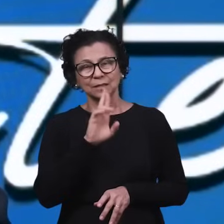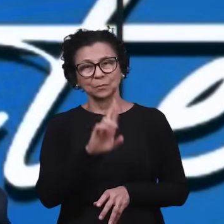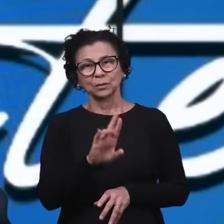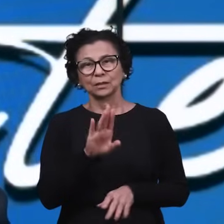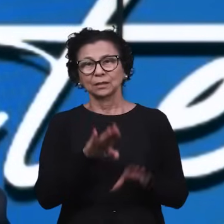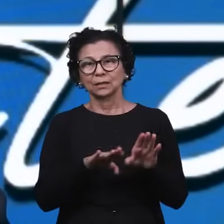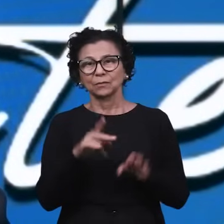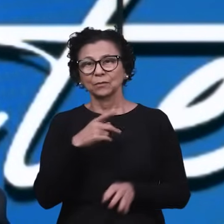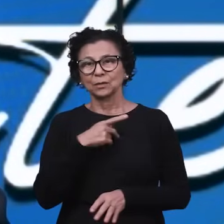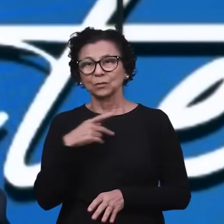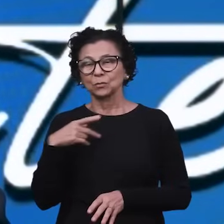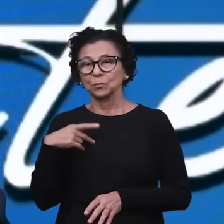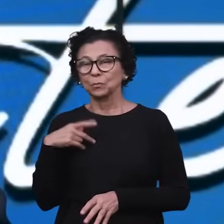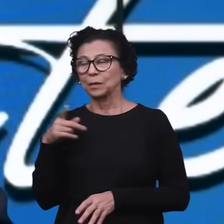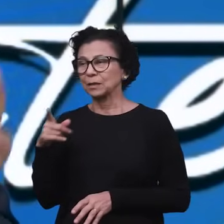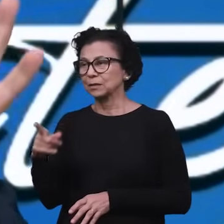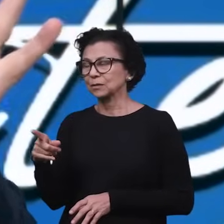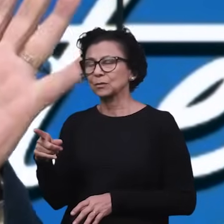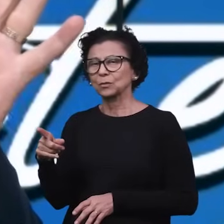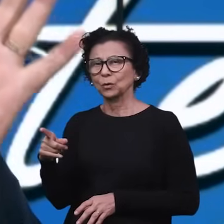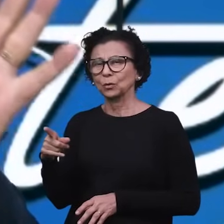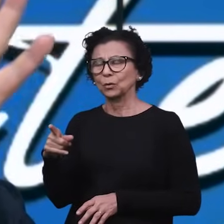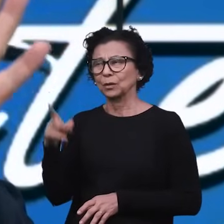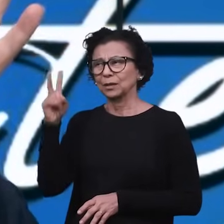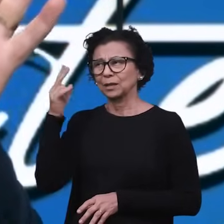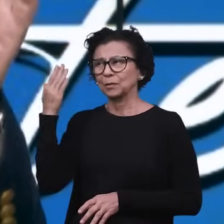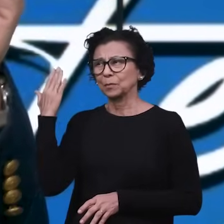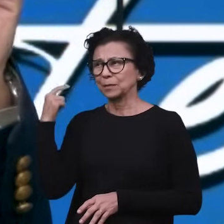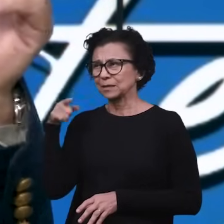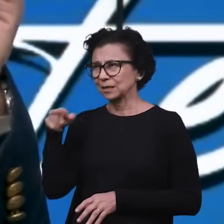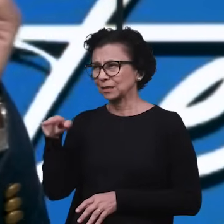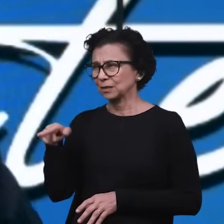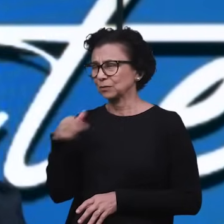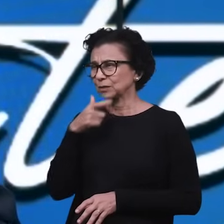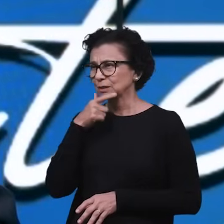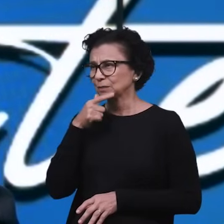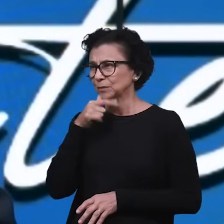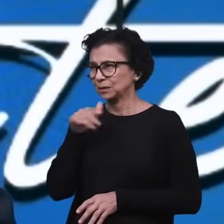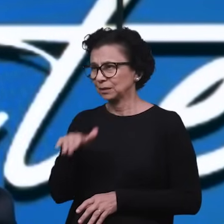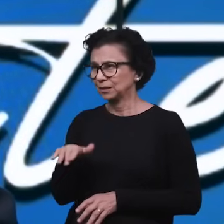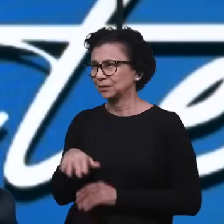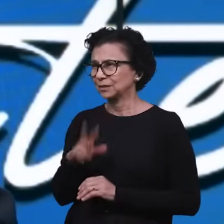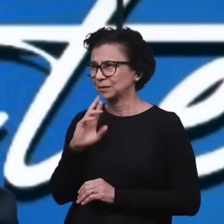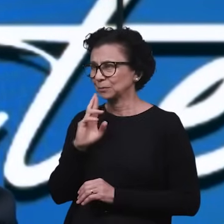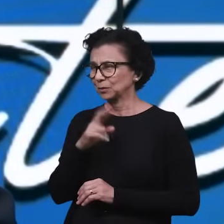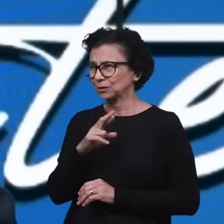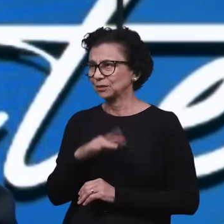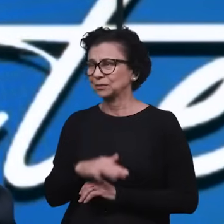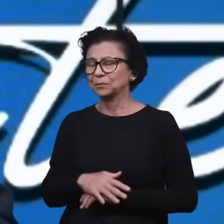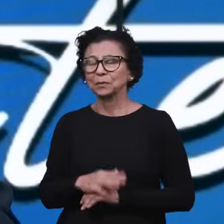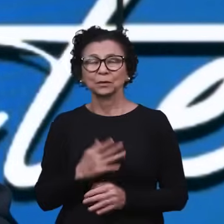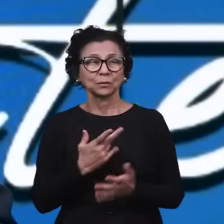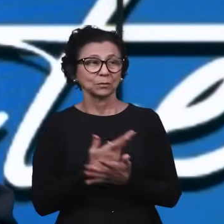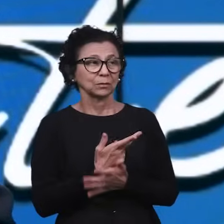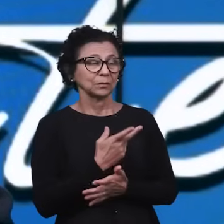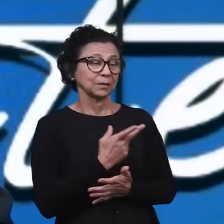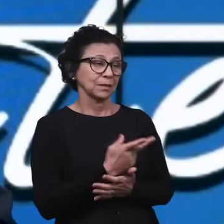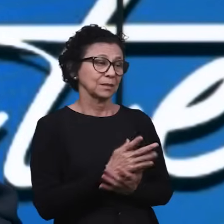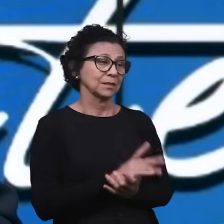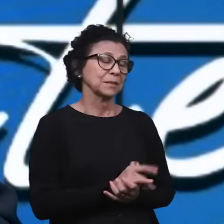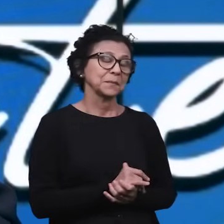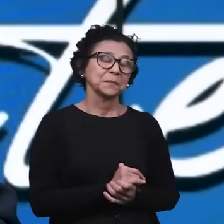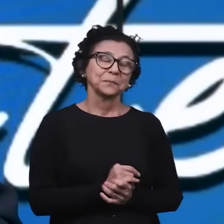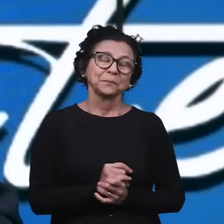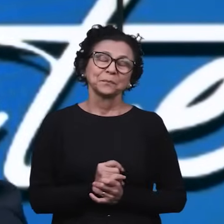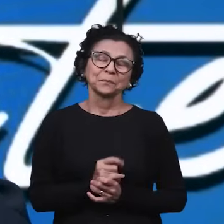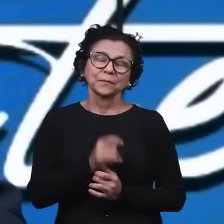se lembre do tempo de infância dele e possa até dar a resposta. Tempo de adolescência. Eliane, o que acontece? Nesse caso, no